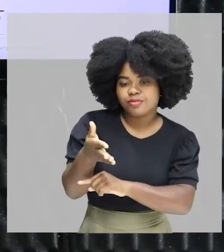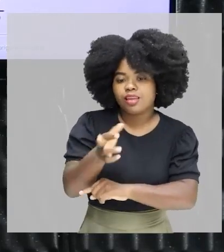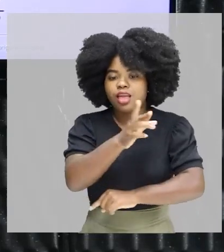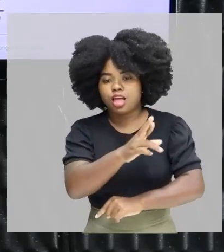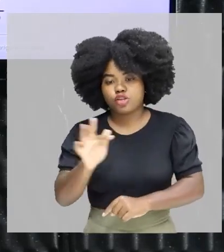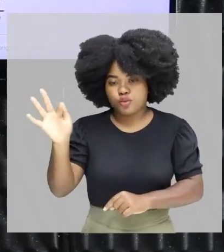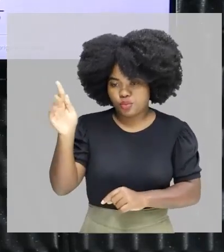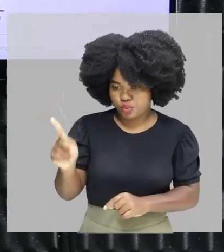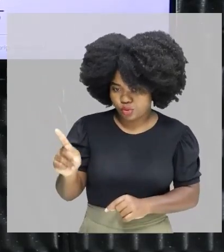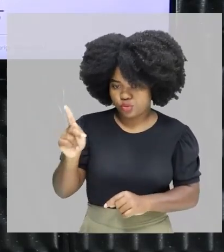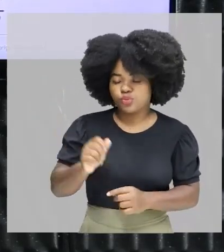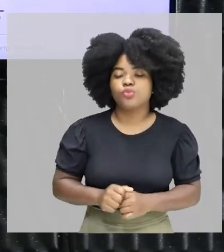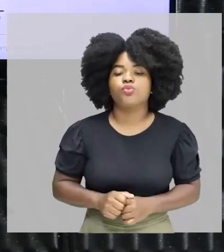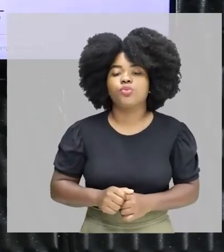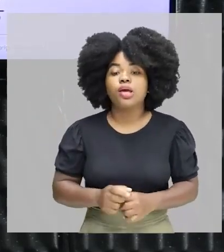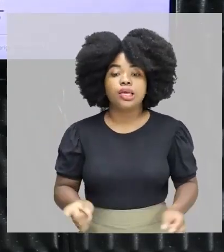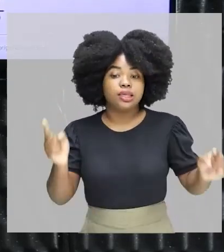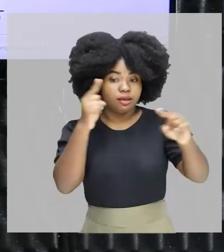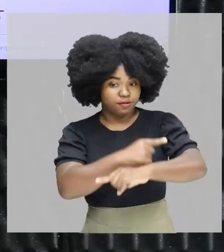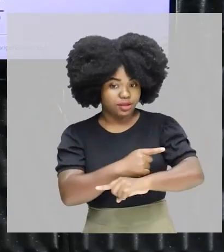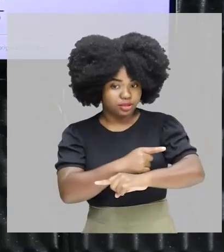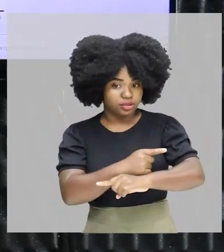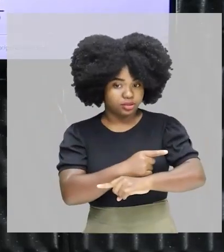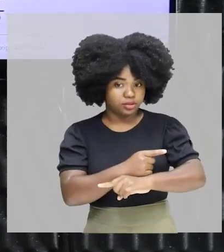reagente-produto, e a reação inversa,